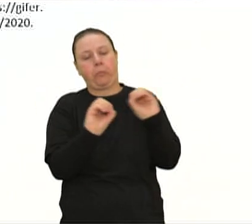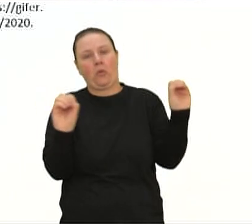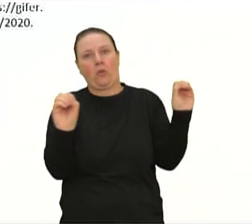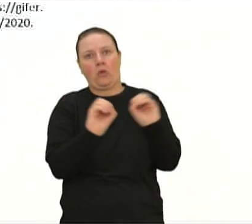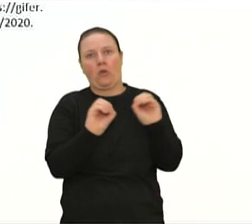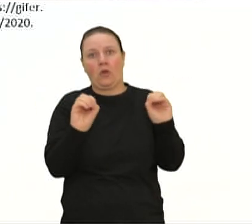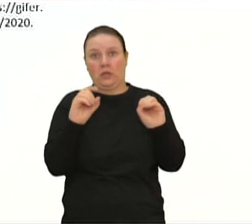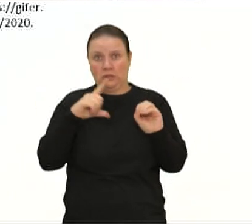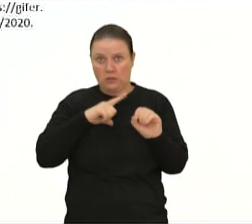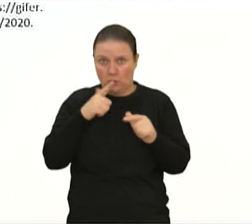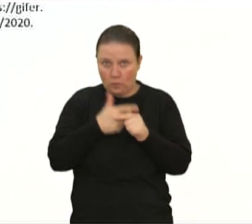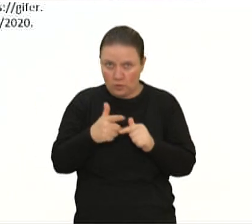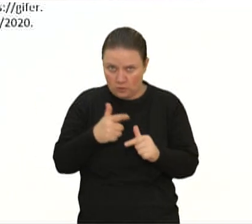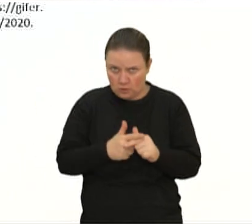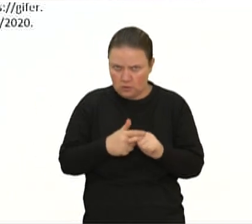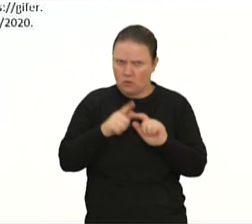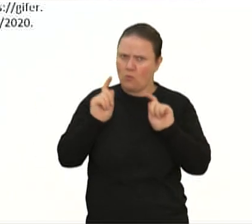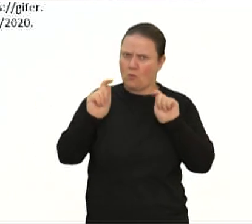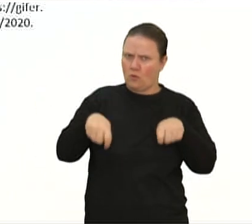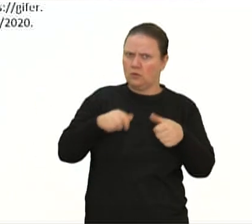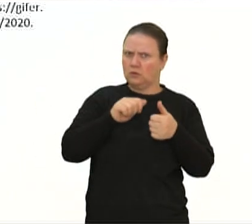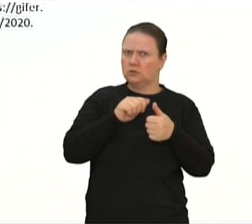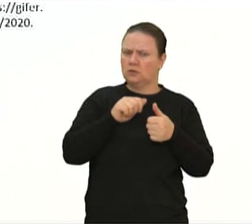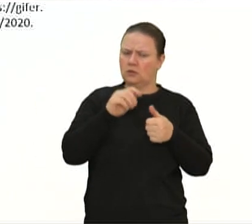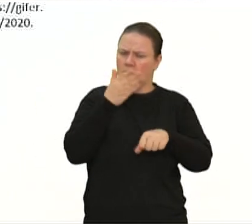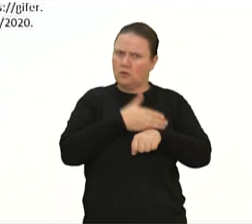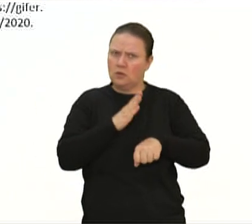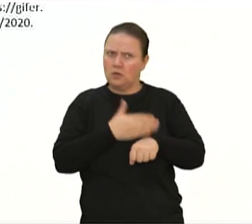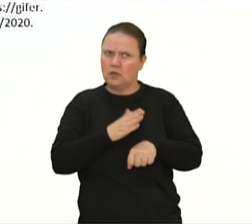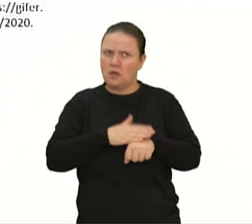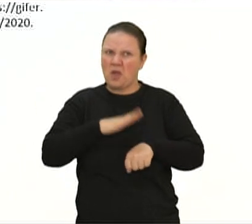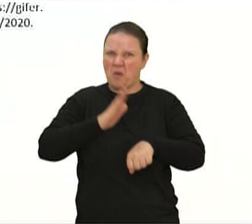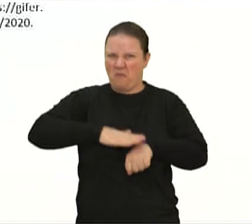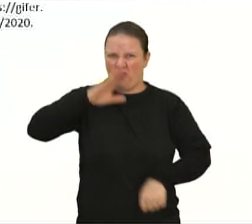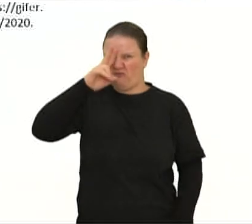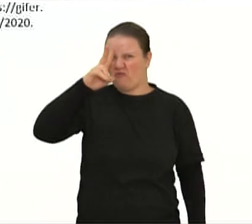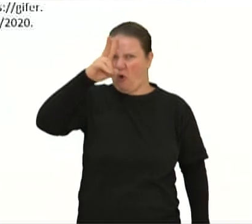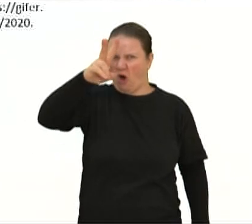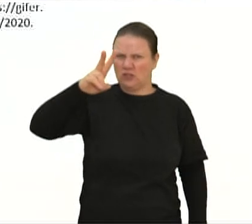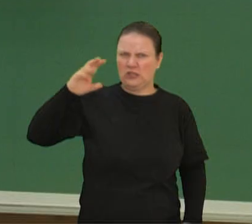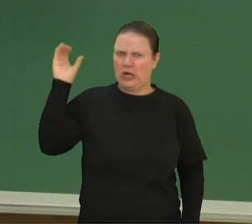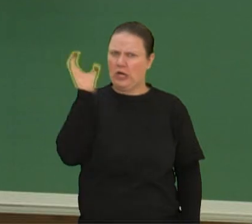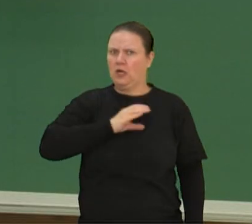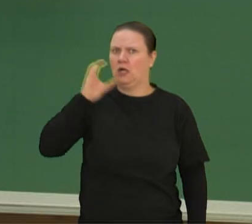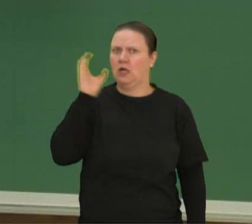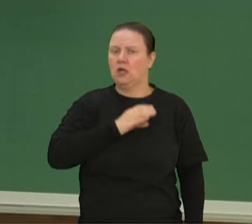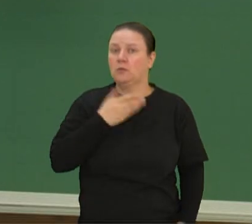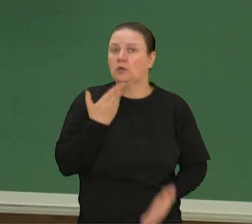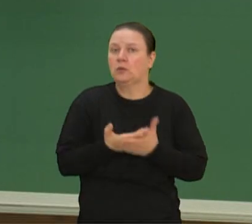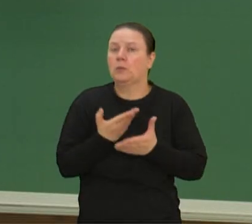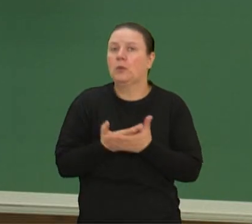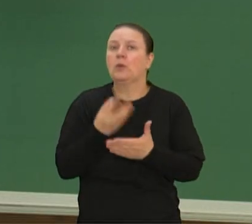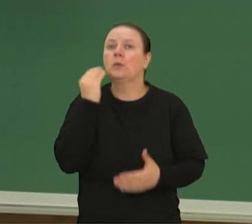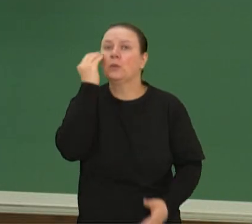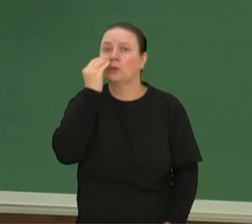restrição, será que é adequado ela fazer esse tipo de movimento e exercício em alta intensidade numa aula experimental?